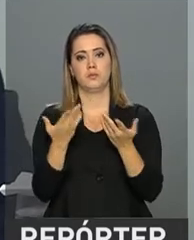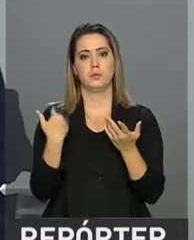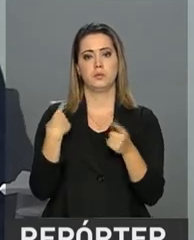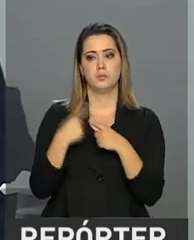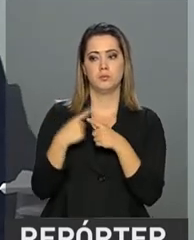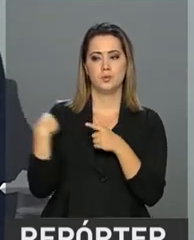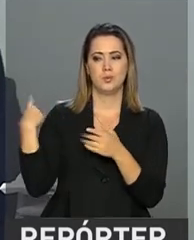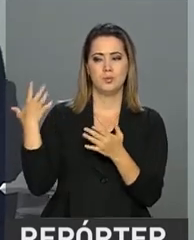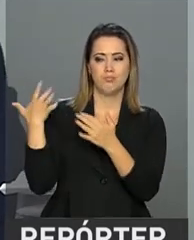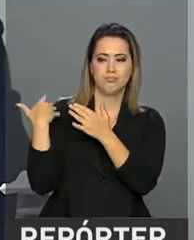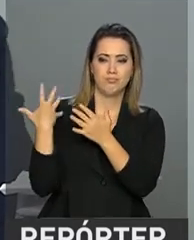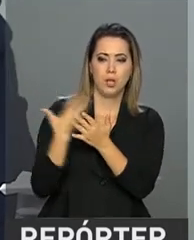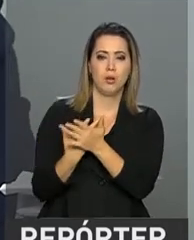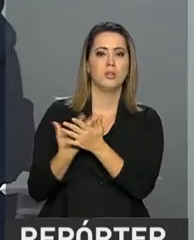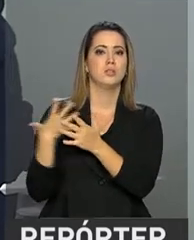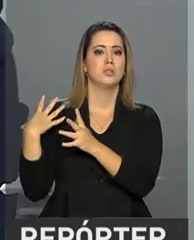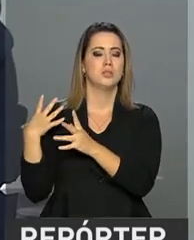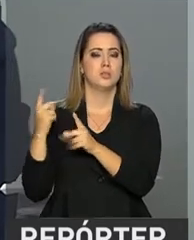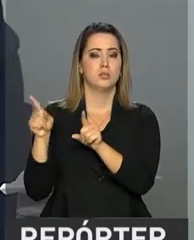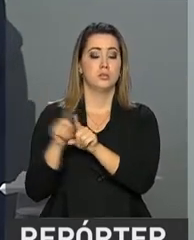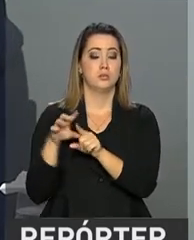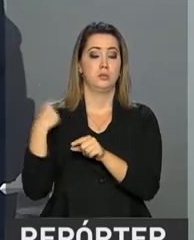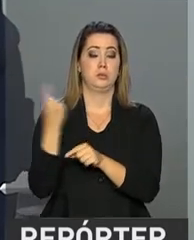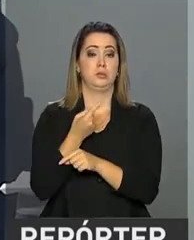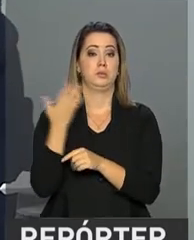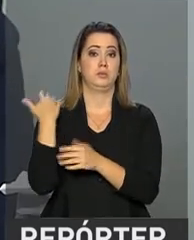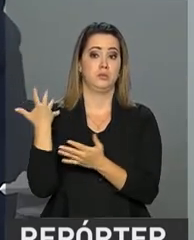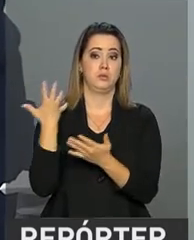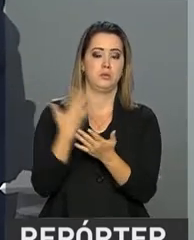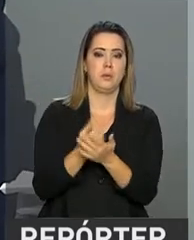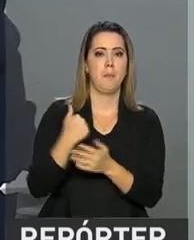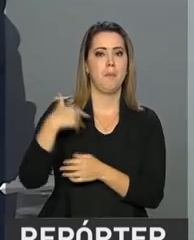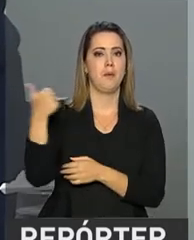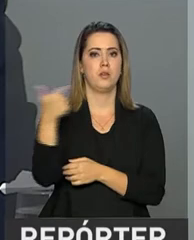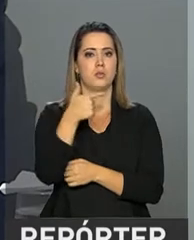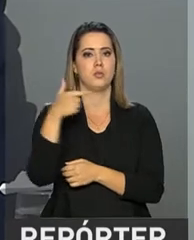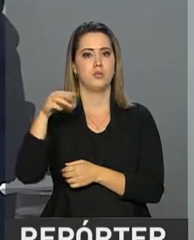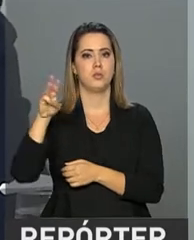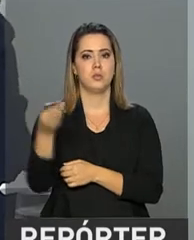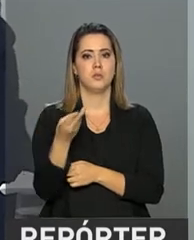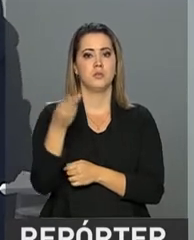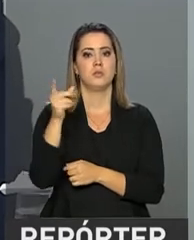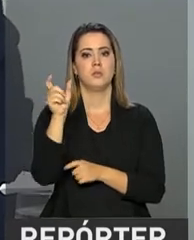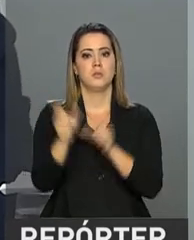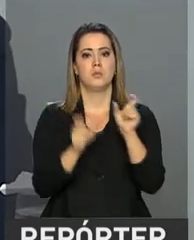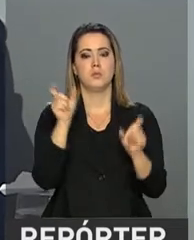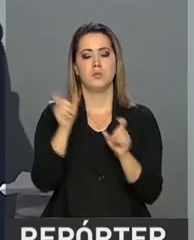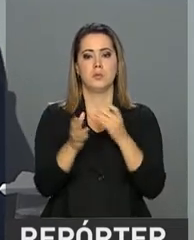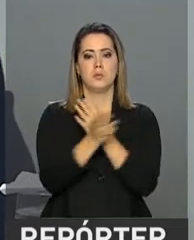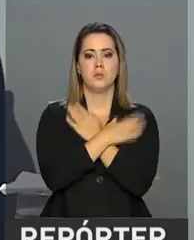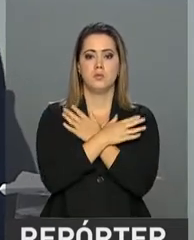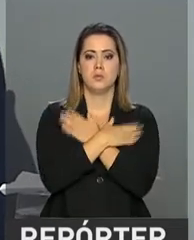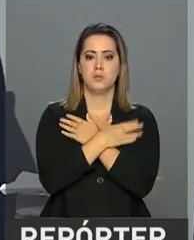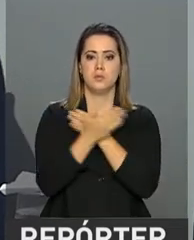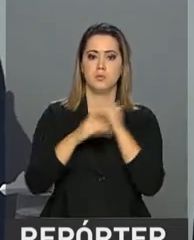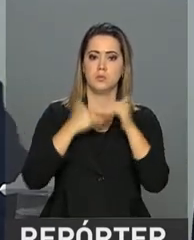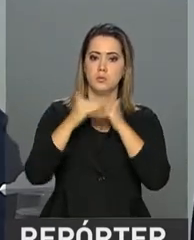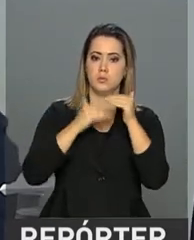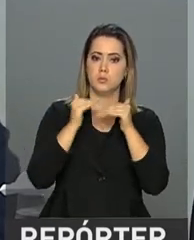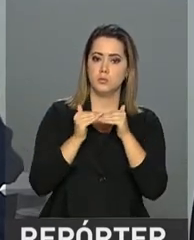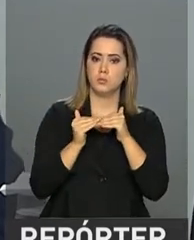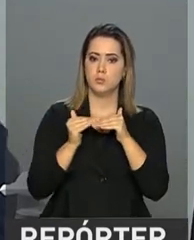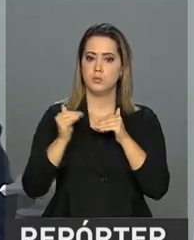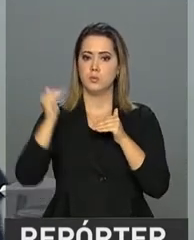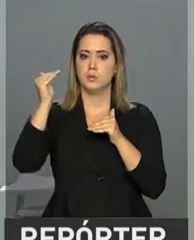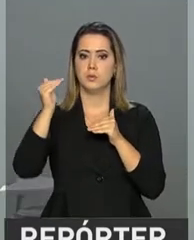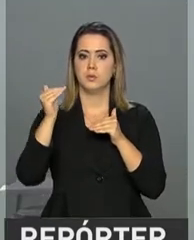estávamos recebendo que o governo recebia à época de mais de 12 milhões de desempregados e com projeção de